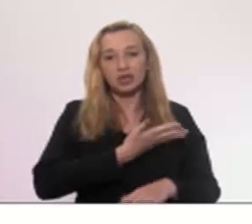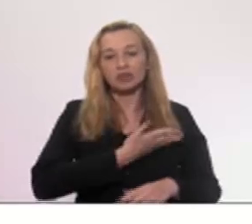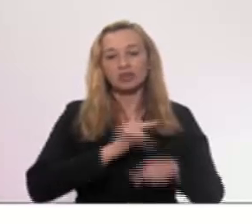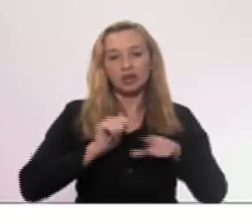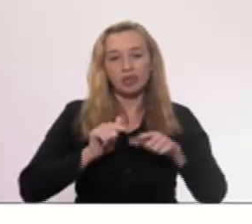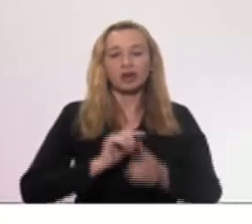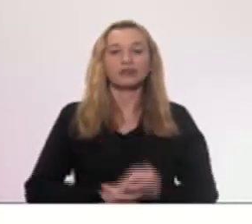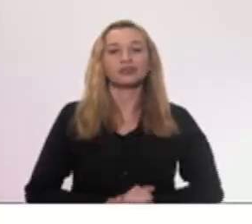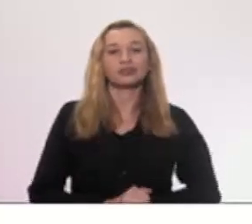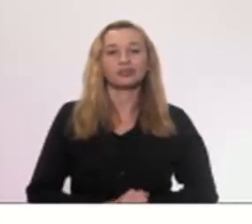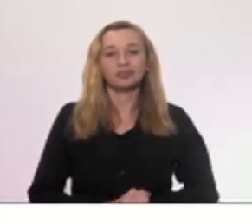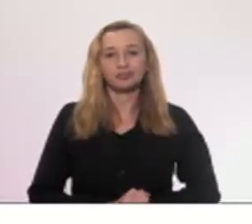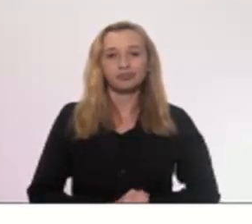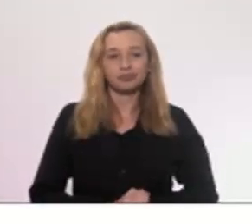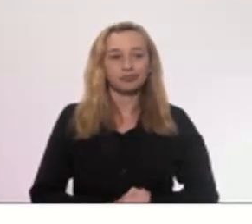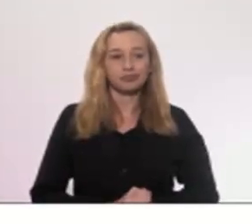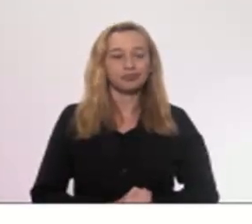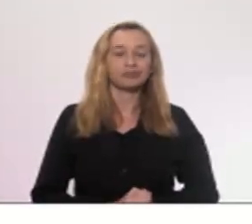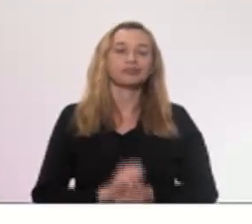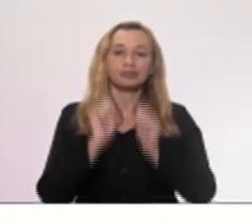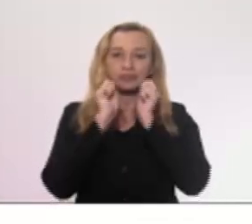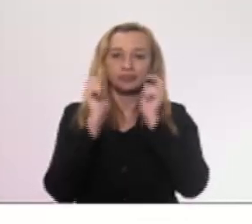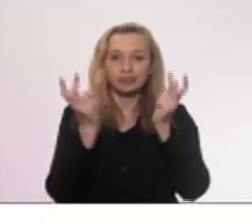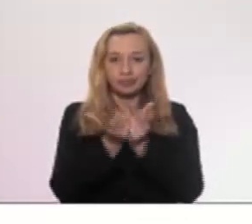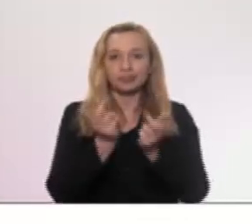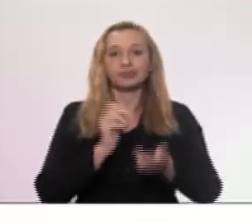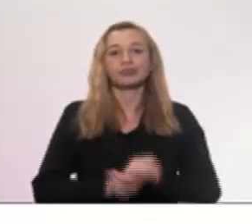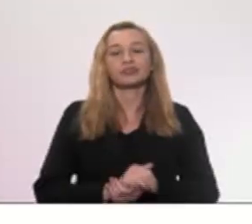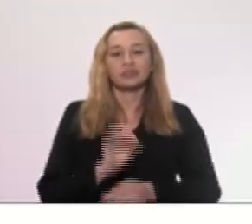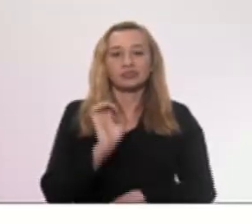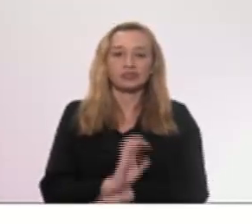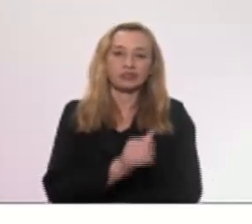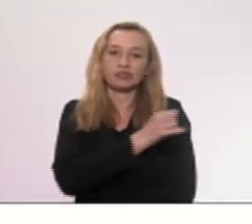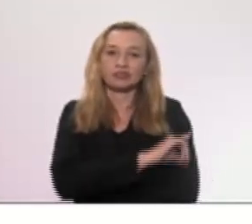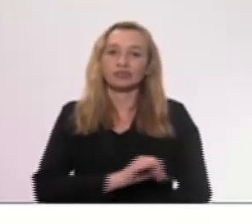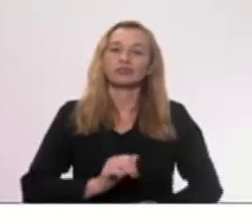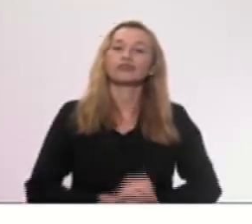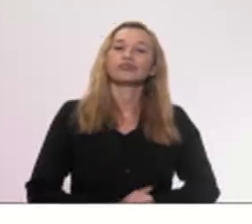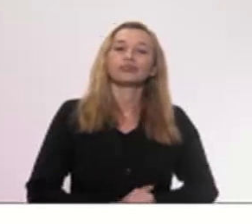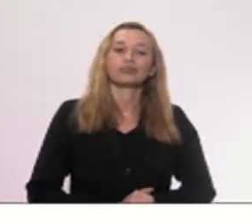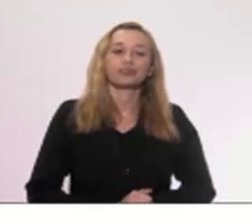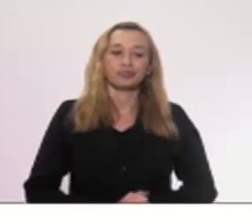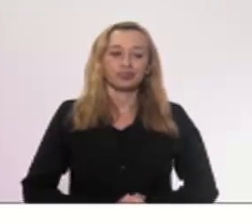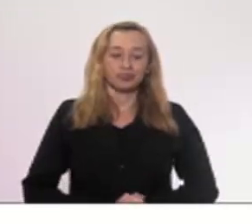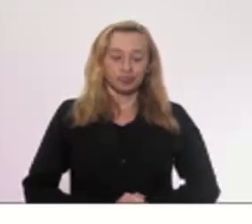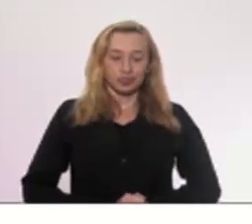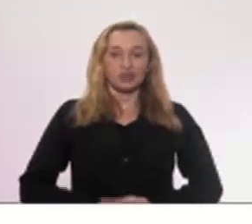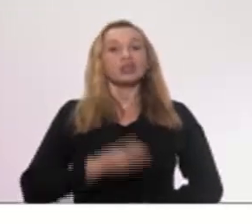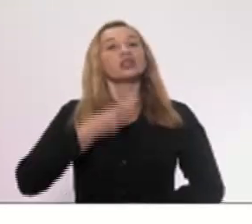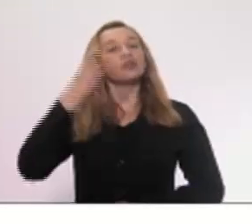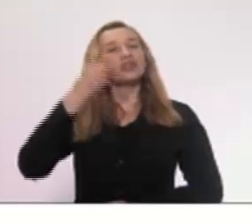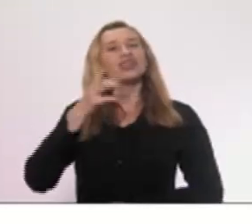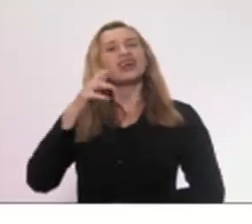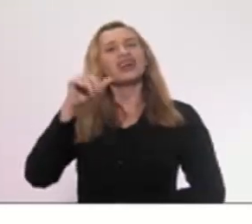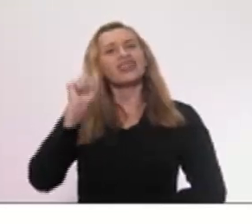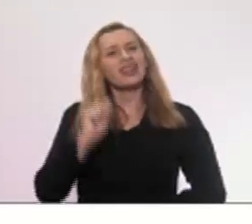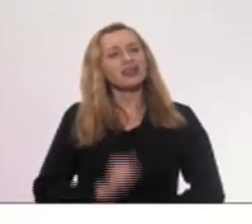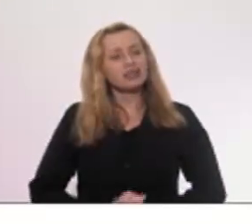trabalho da Assembleia Legislativa do Estado do Rio de Janeiro. Deputada Renata